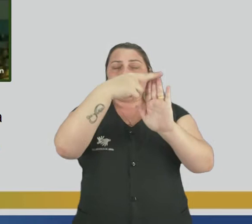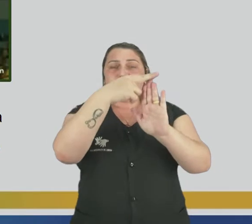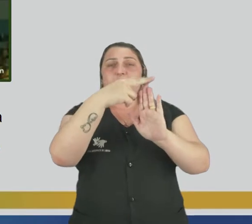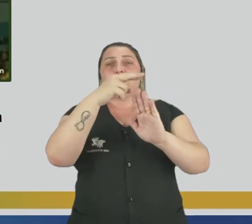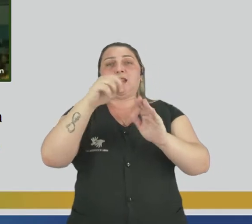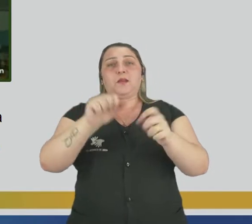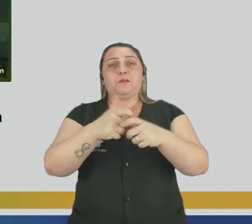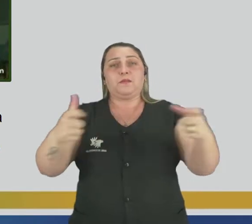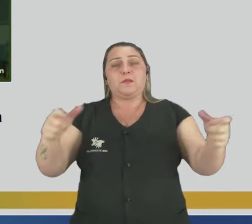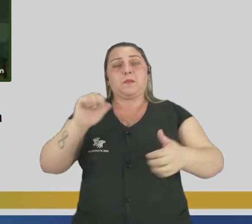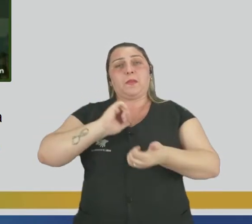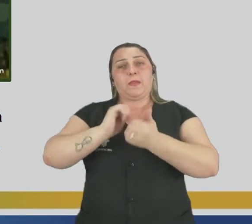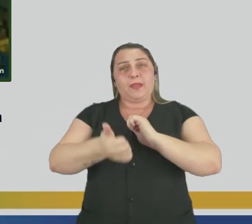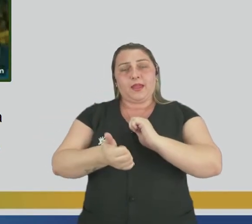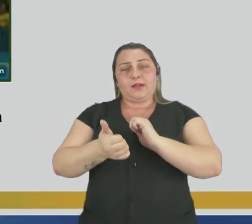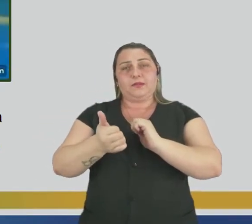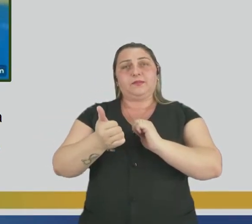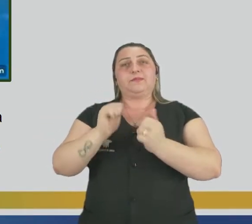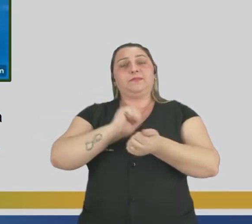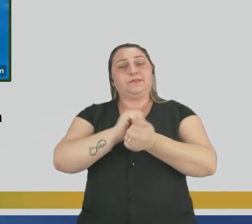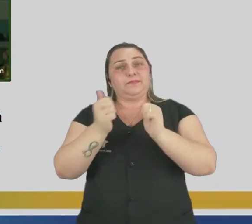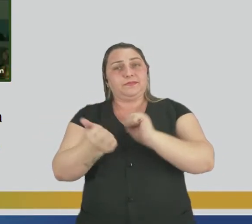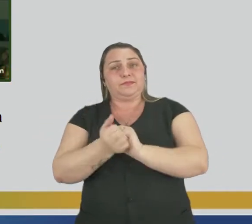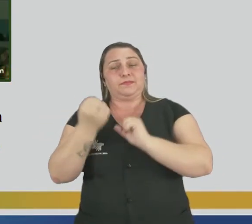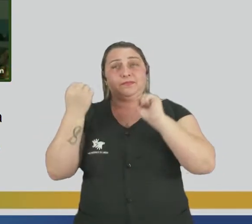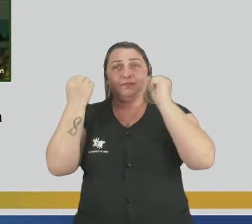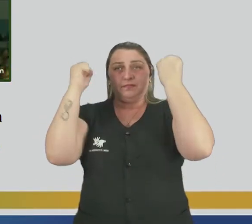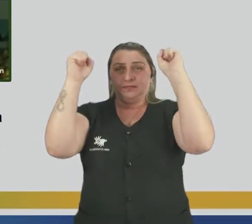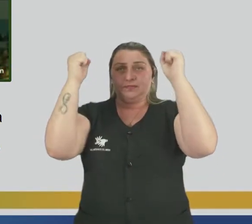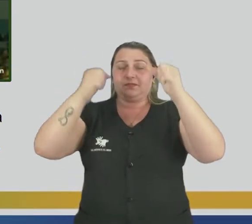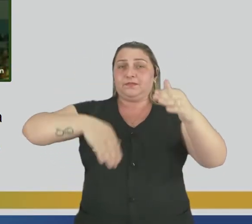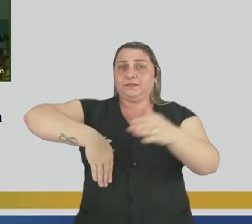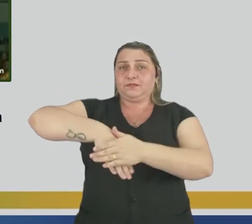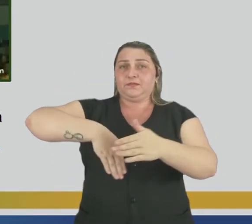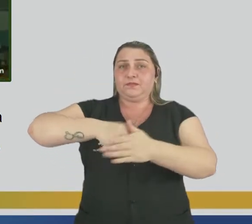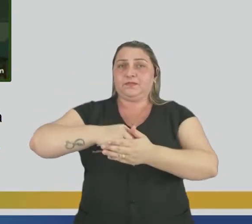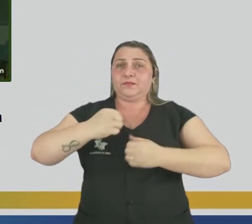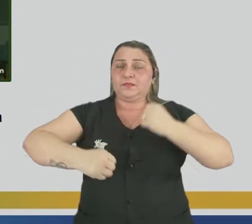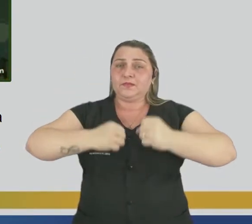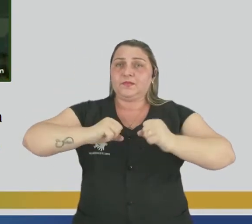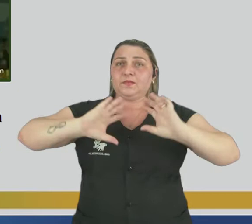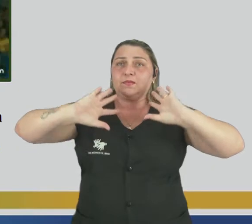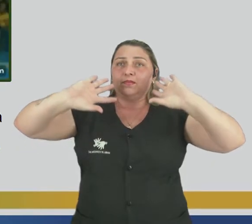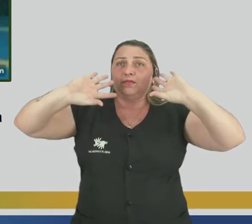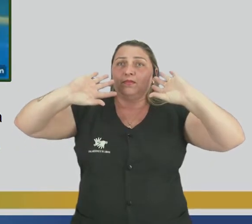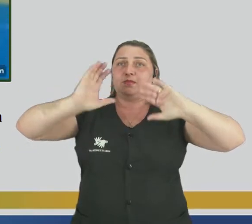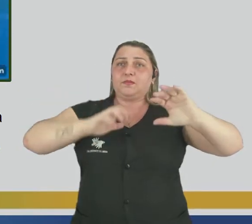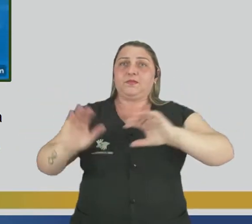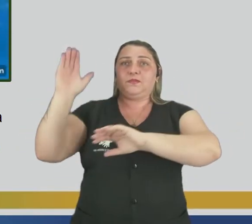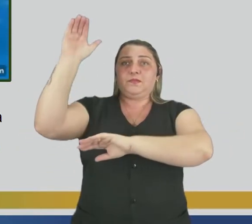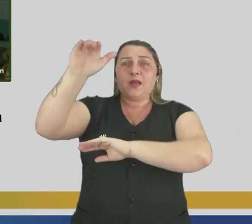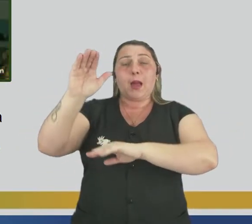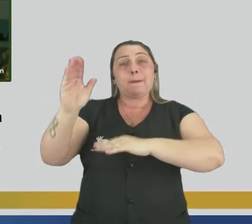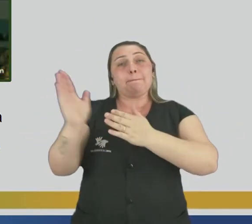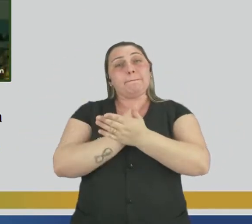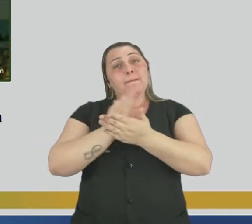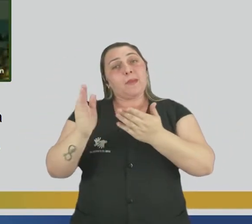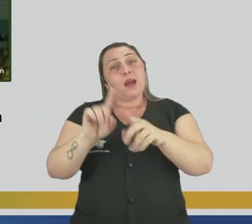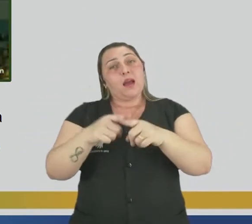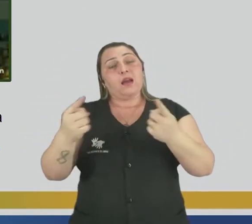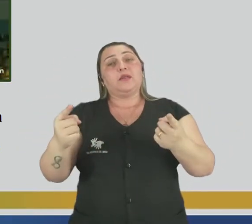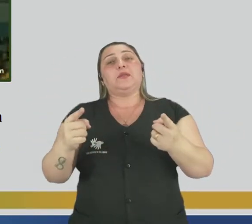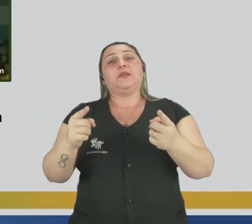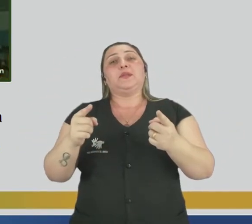maioria dos esportes estão relacionados às atividades físicas, como futebol, corrida e basquete, mas algumas exceções, né,